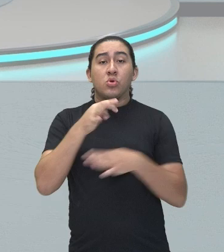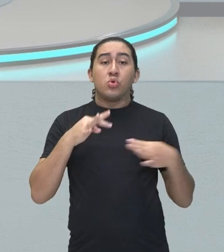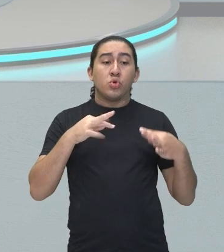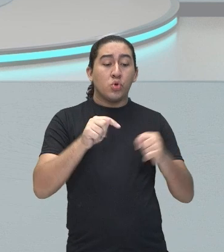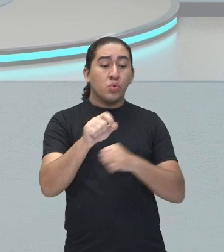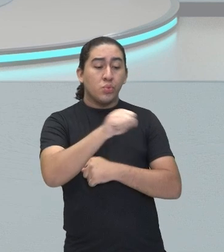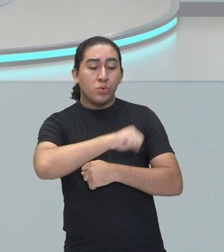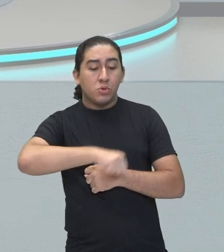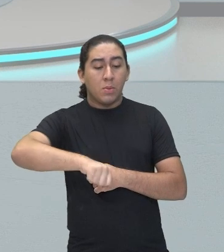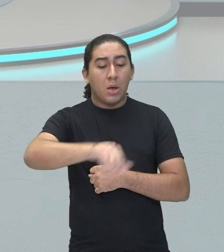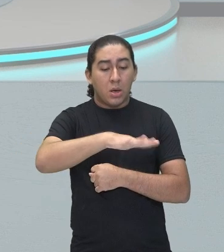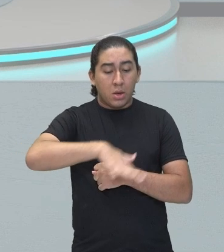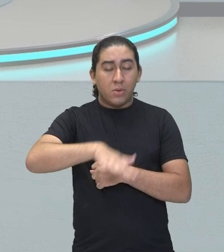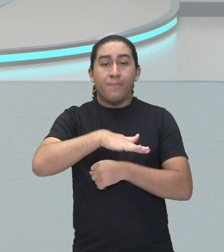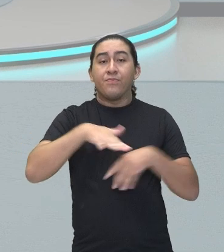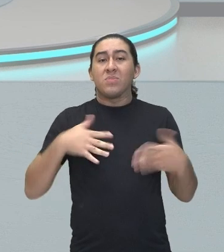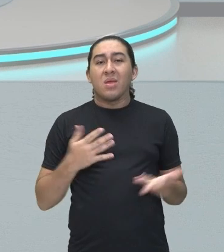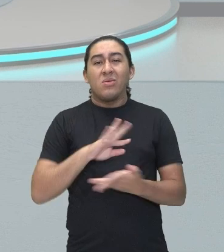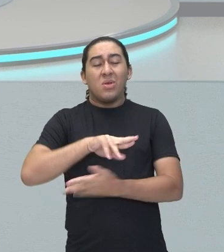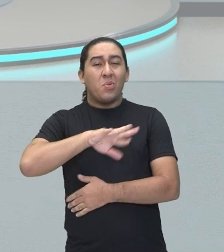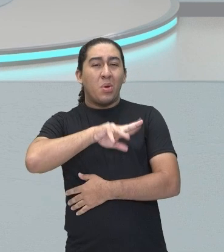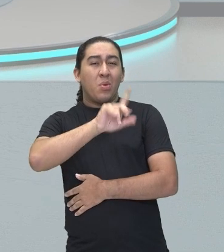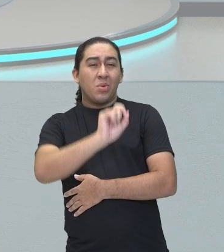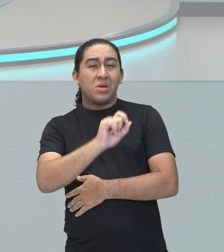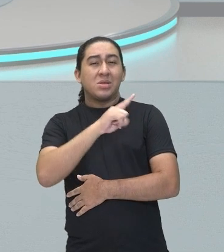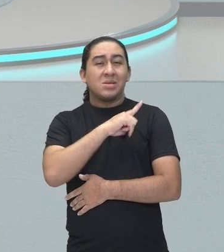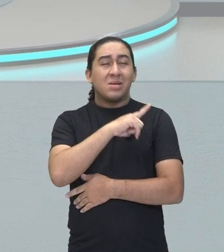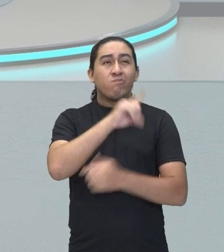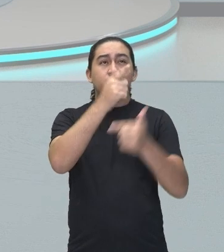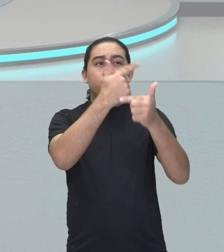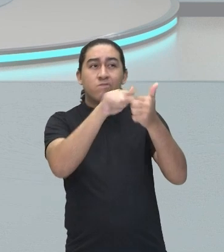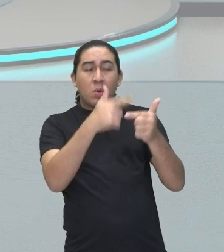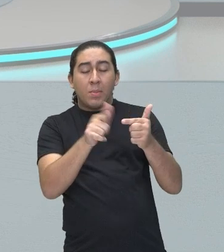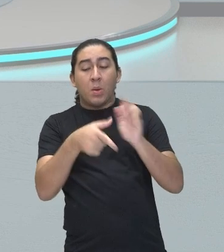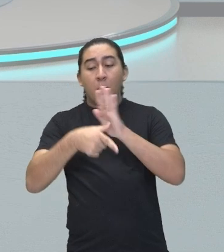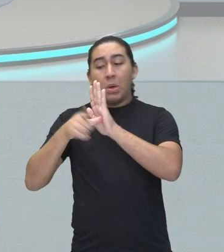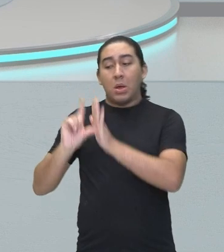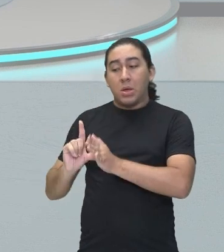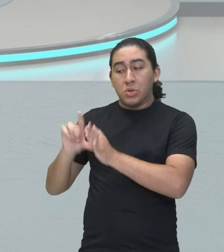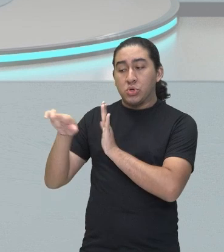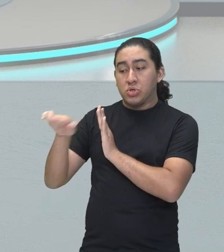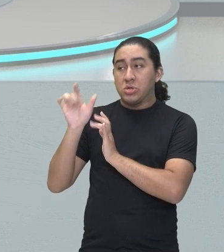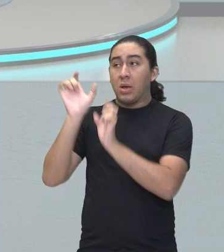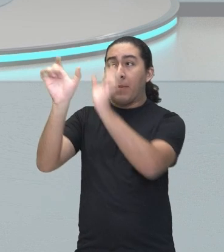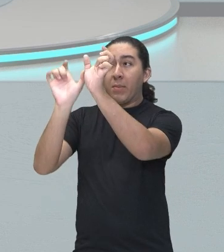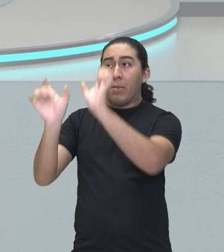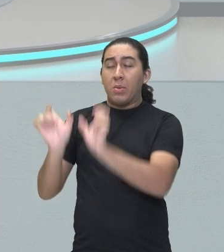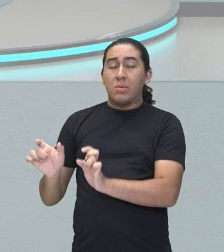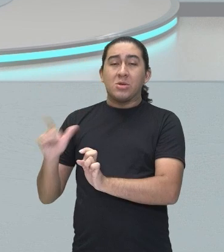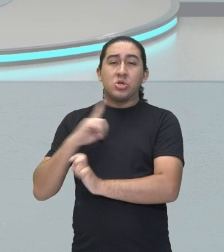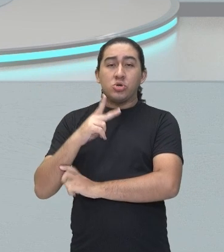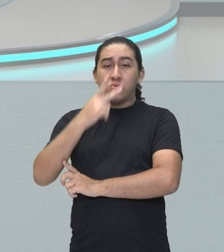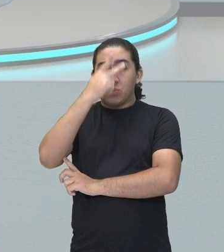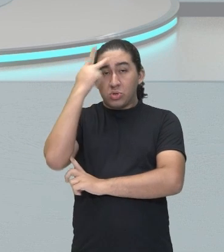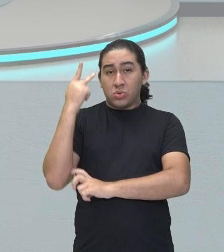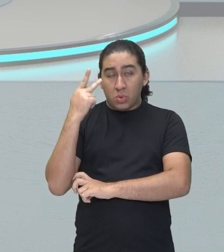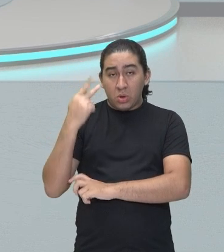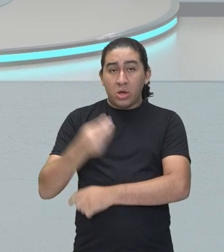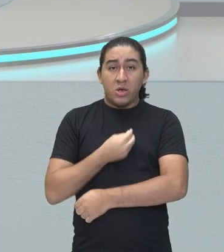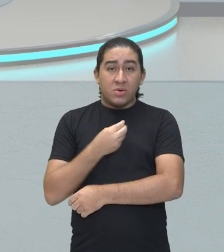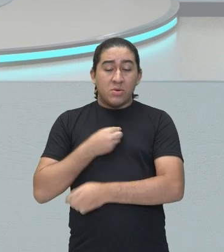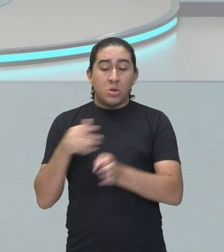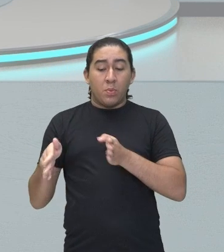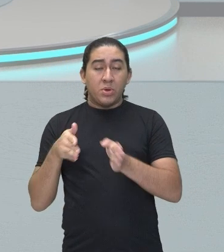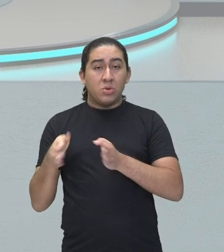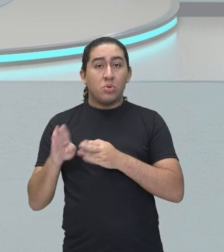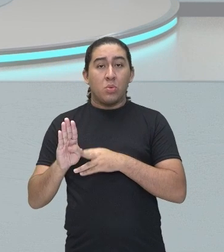seu redor. Então, eles não tinham mais aquele conflito que havia tomado conta das pessoas que viveram no período